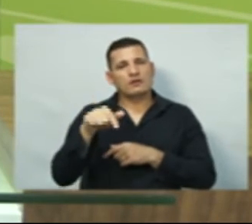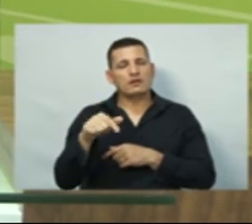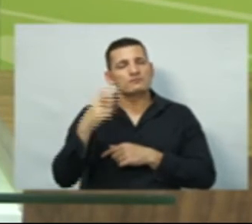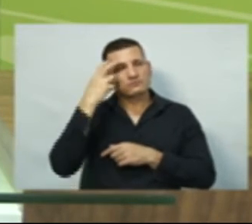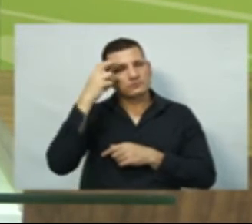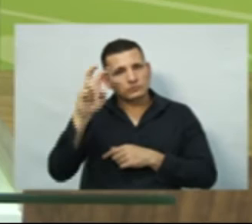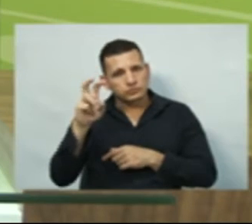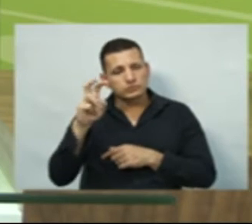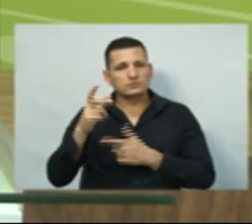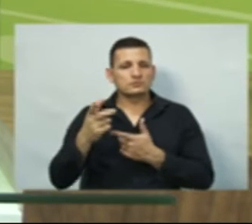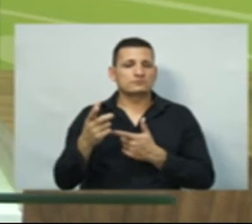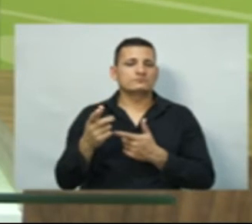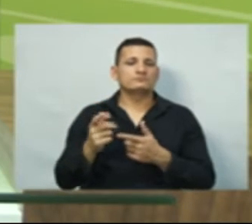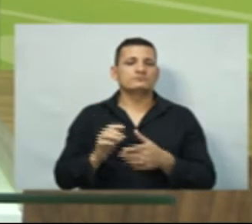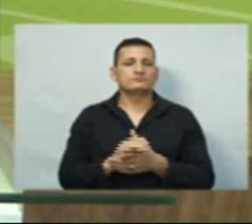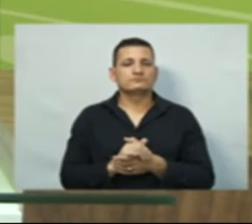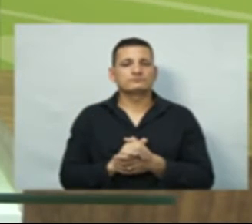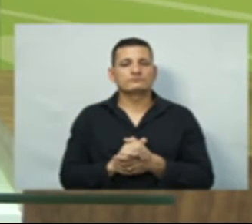cultura